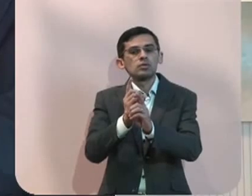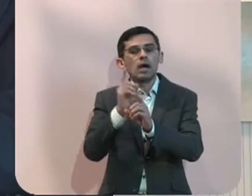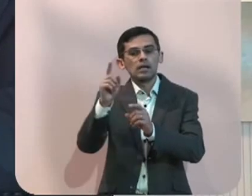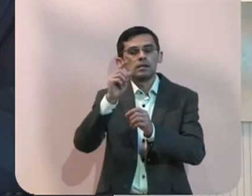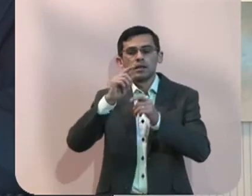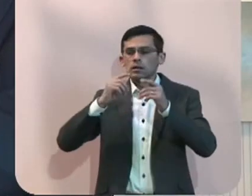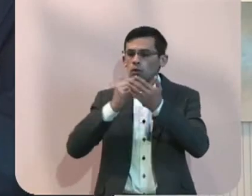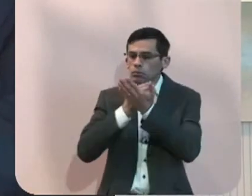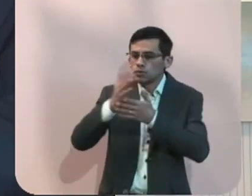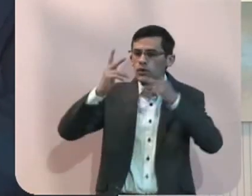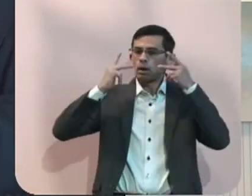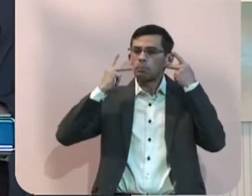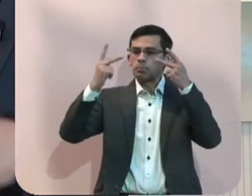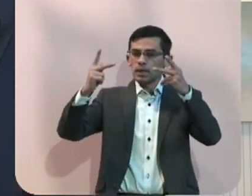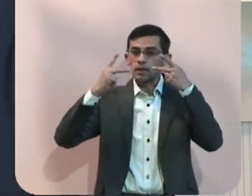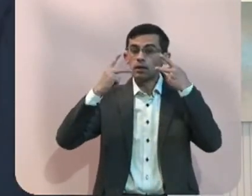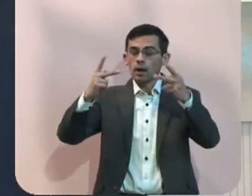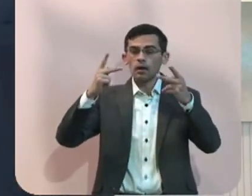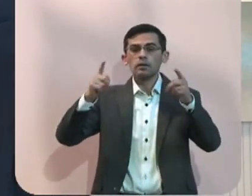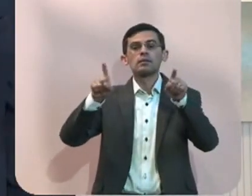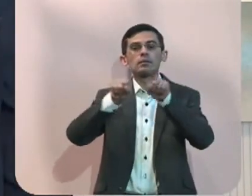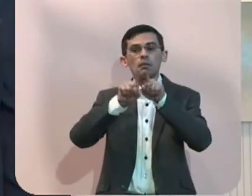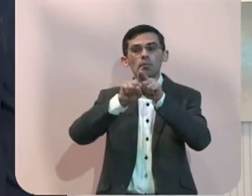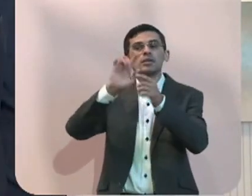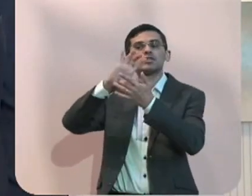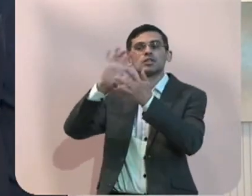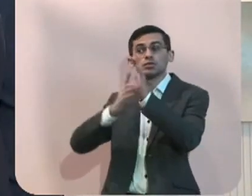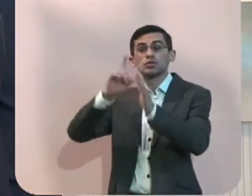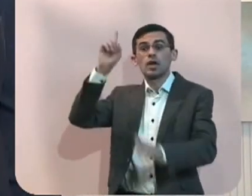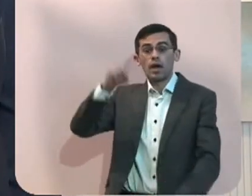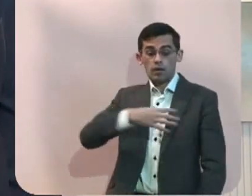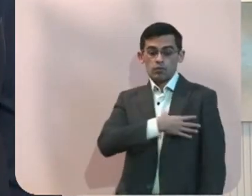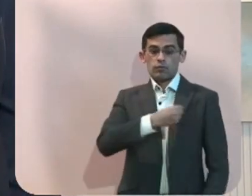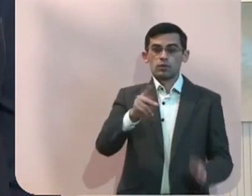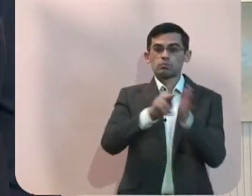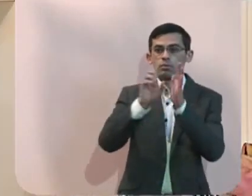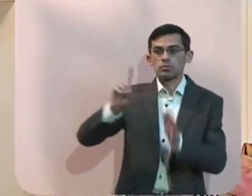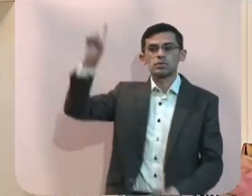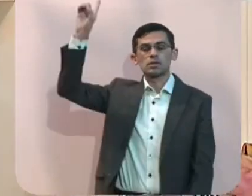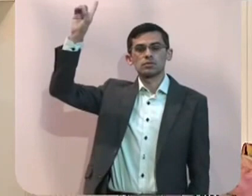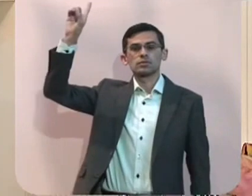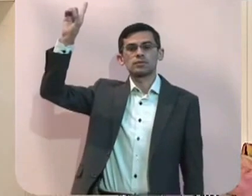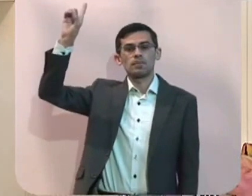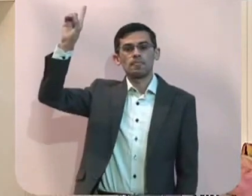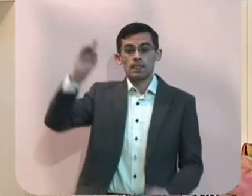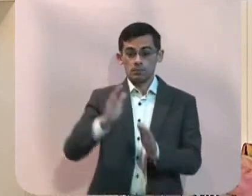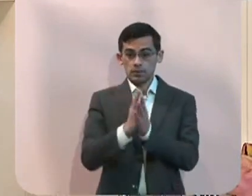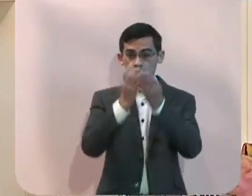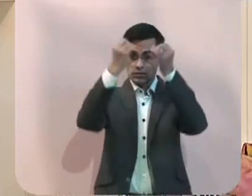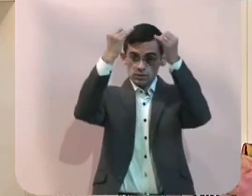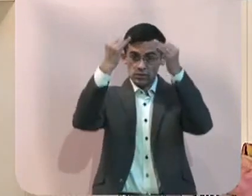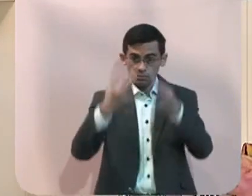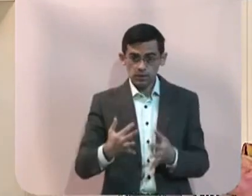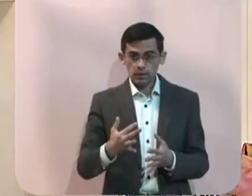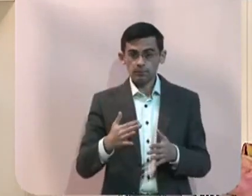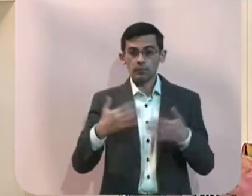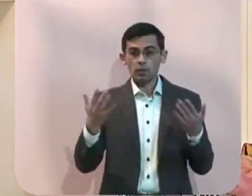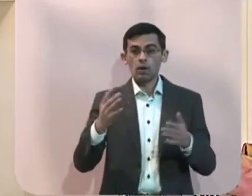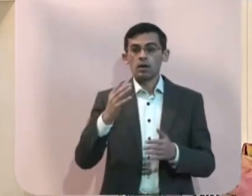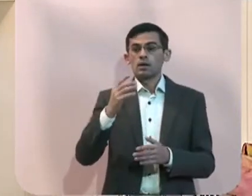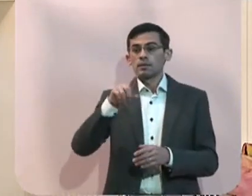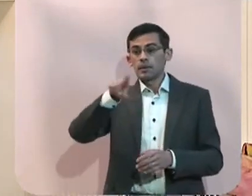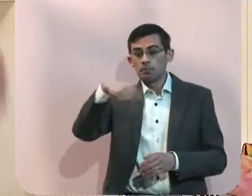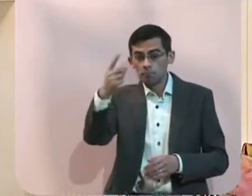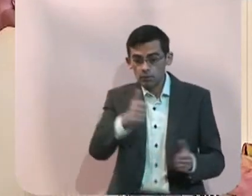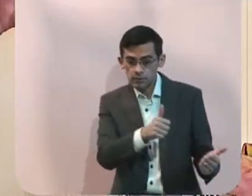começou a pregar nas sinagogas que Jesus é o Filho de Deus. A Bíblia diz que assim que Saulo